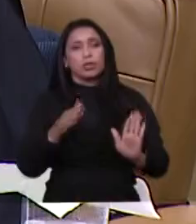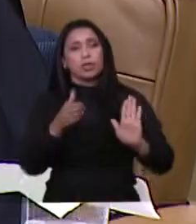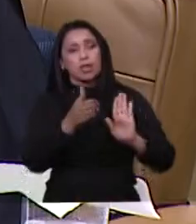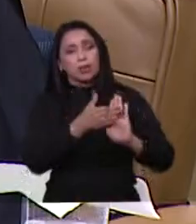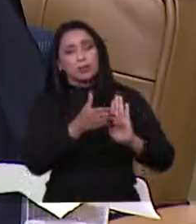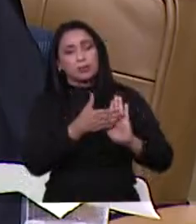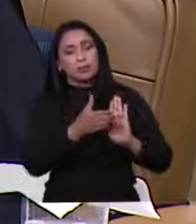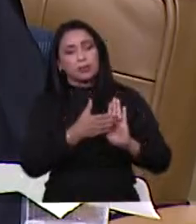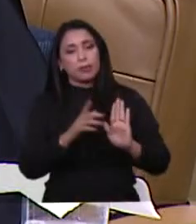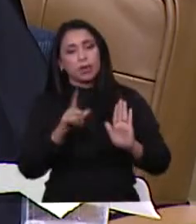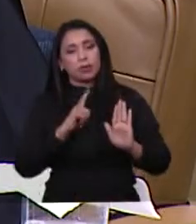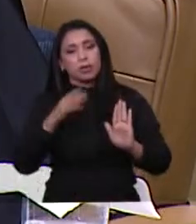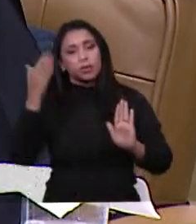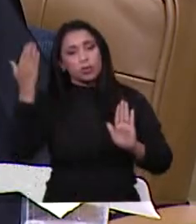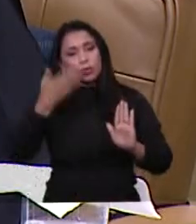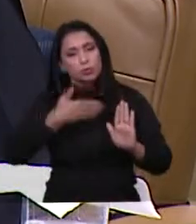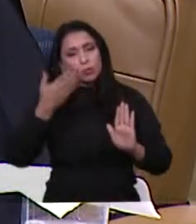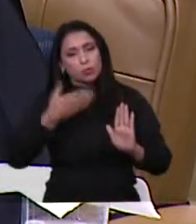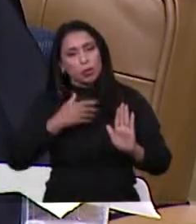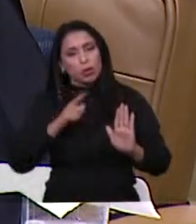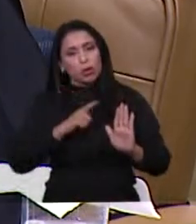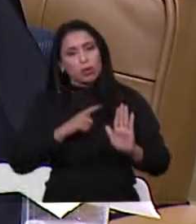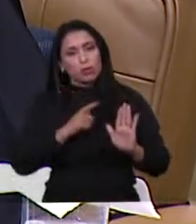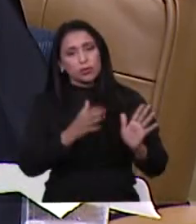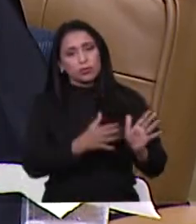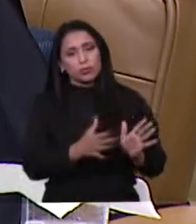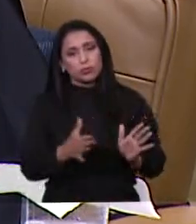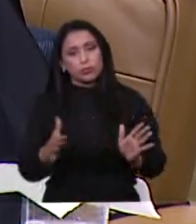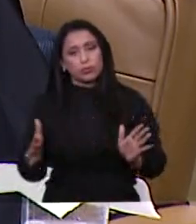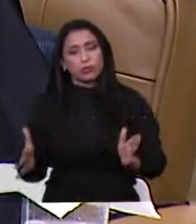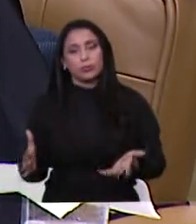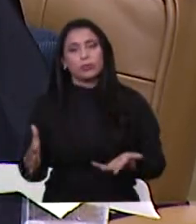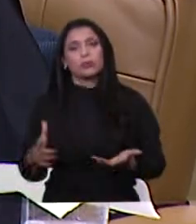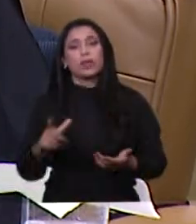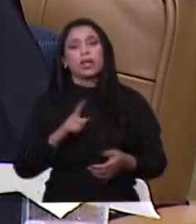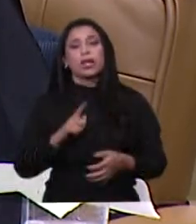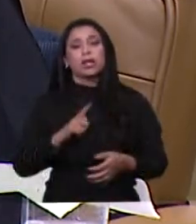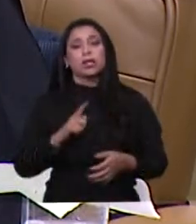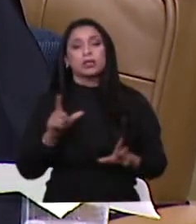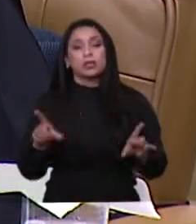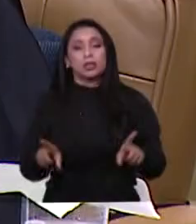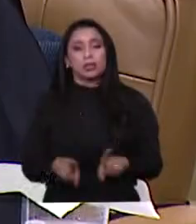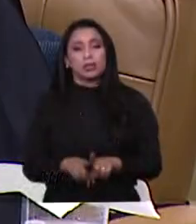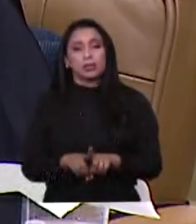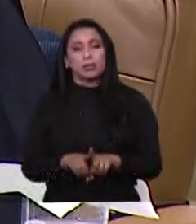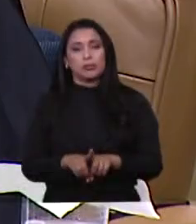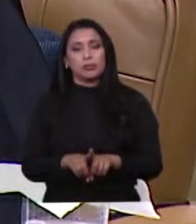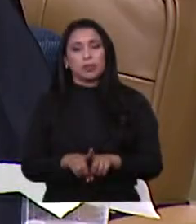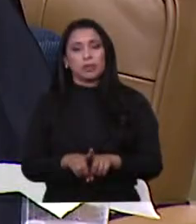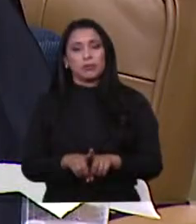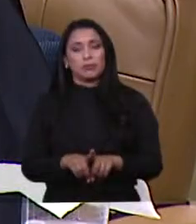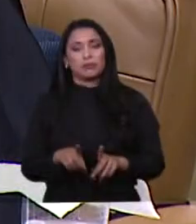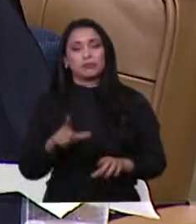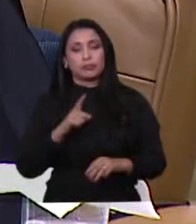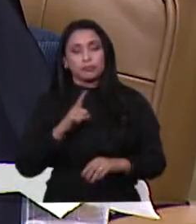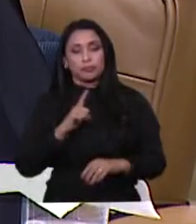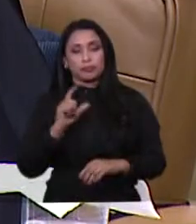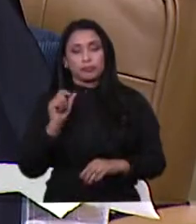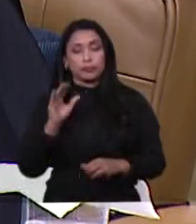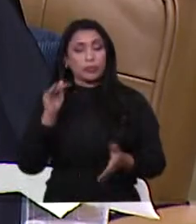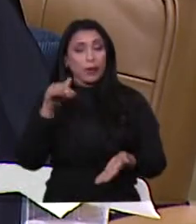fatos efetivamente comprovados no curso da instrução criminal. Além disso, eventual exasperação da reprimenda